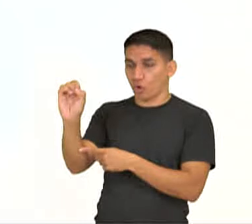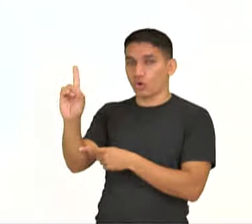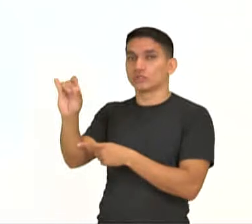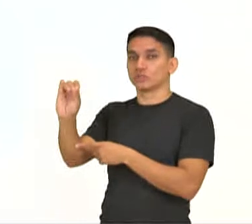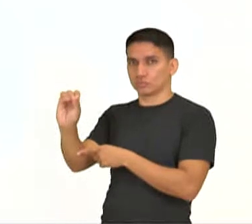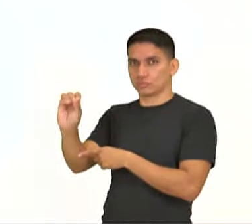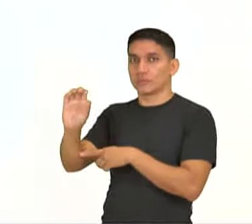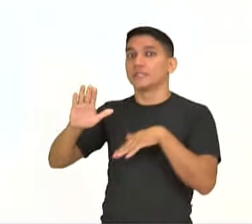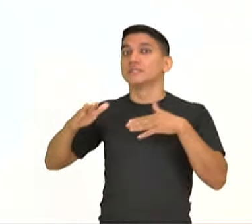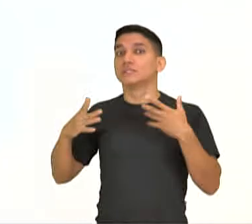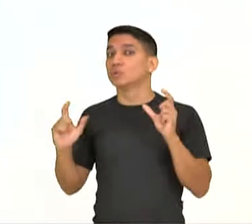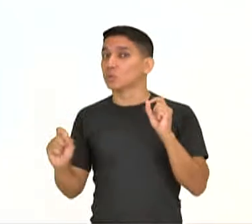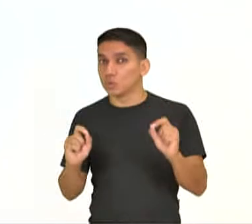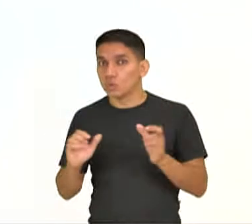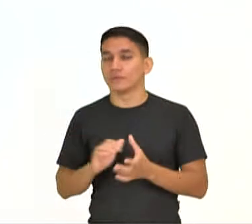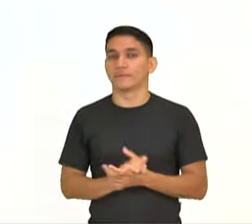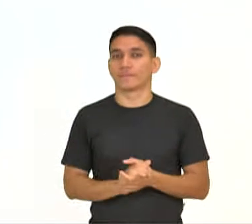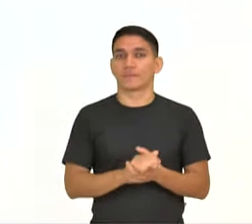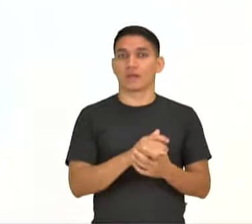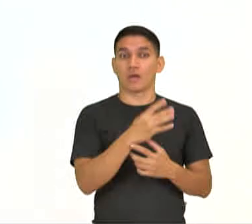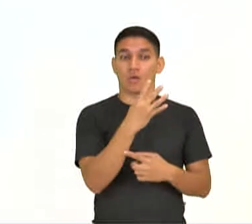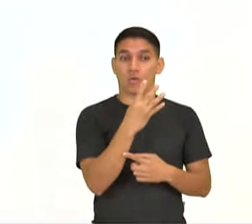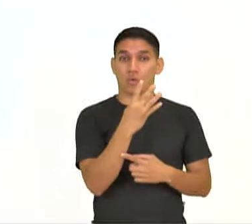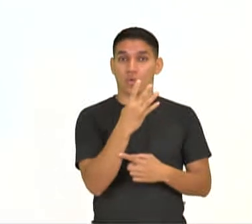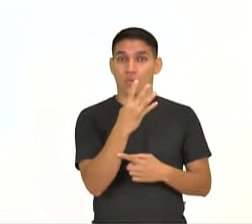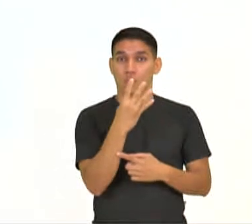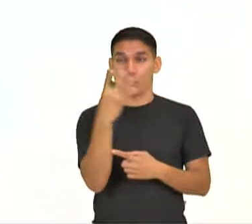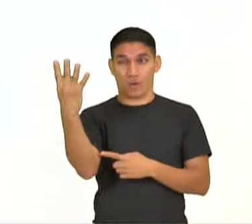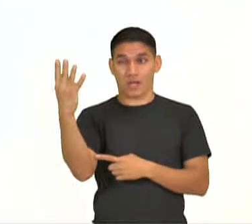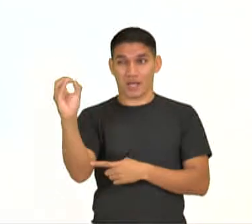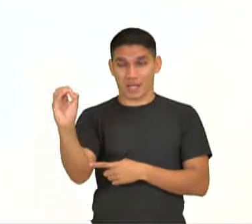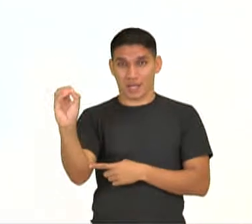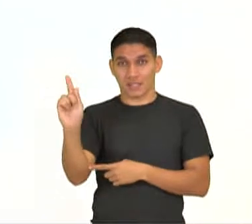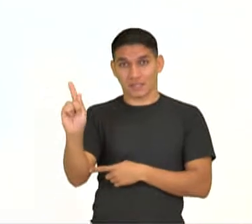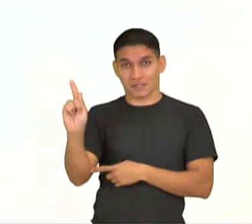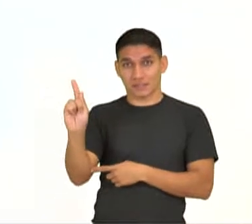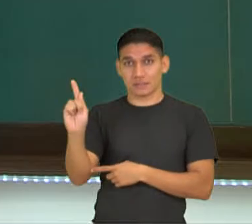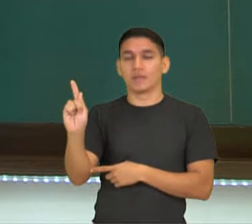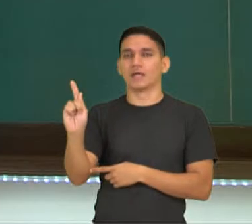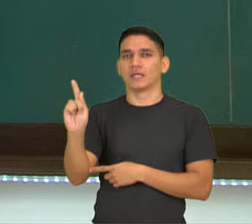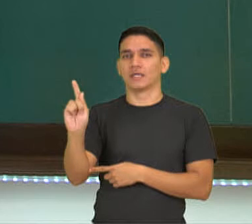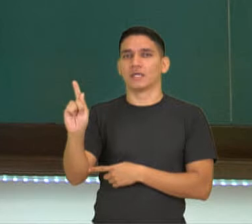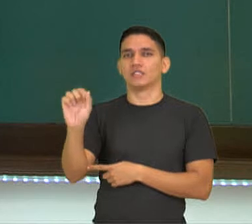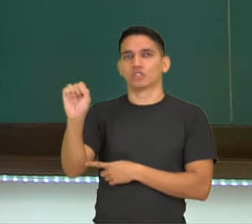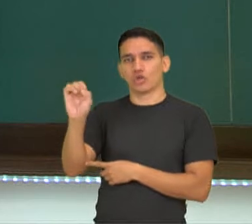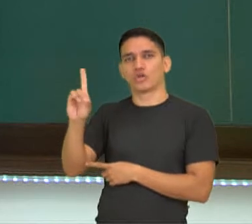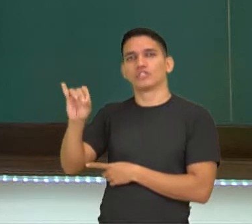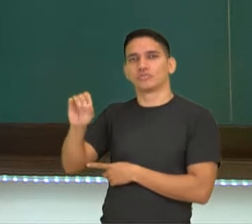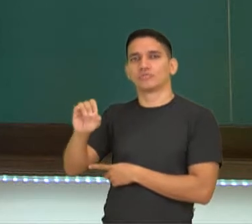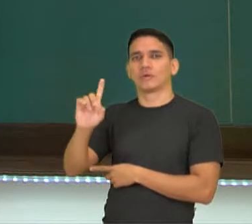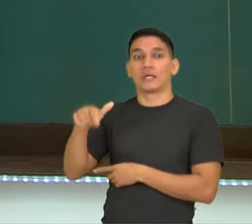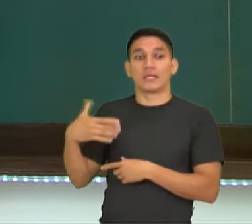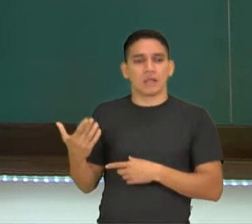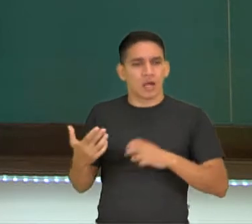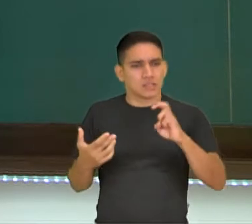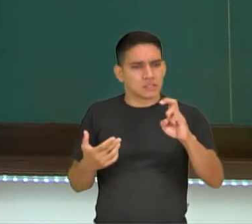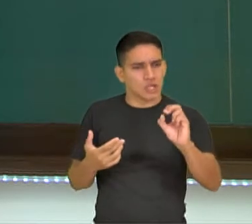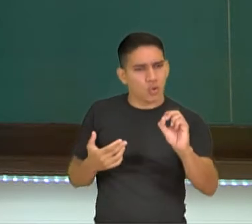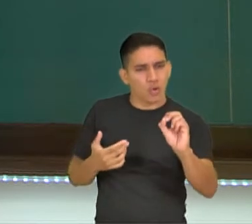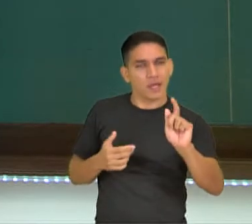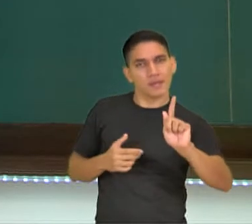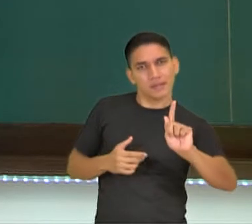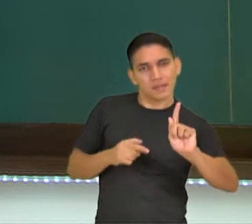sódio. Então, temos 40 gramas de sódio. Olha lá, nós temos 50, né? 50 gramas de sódio